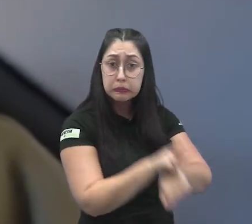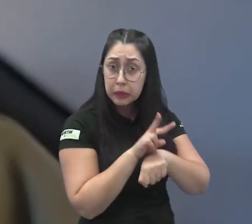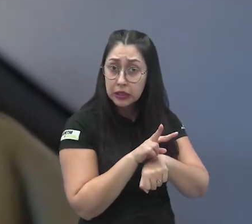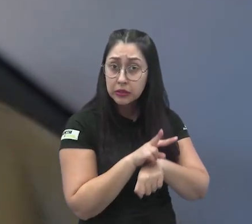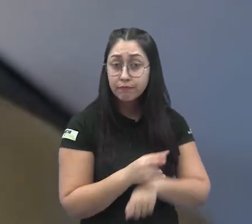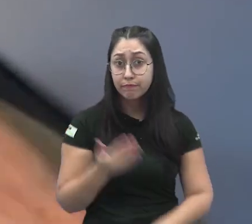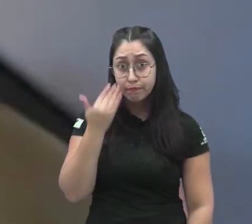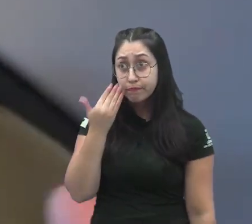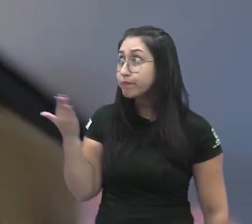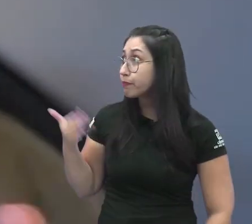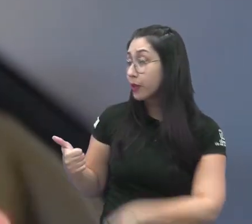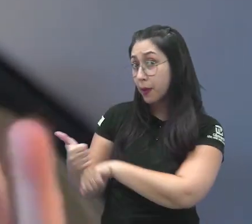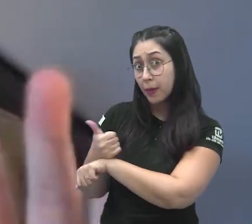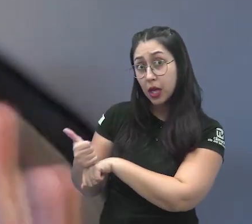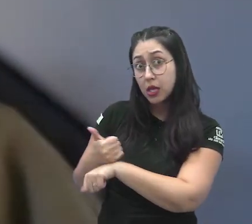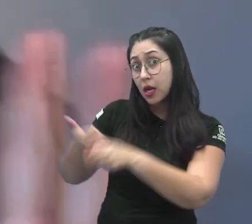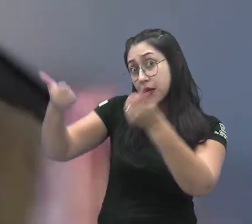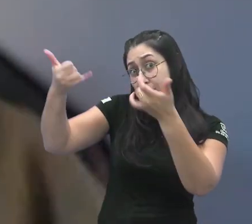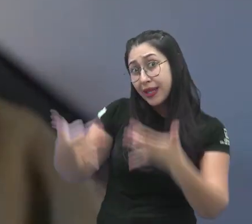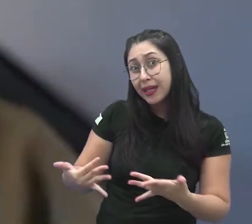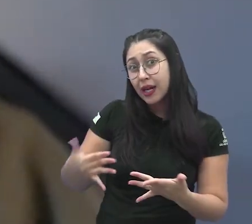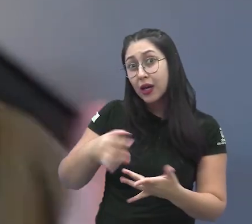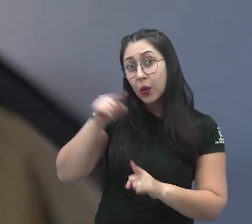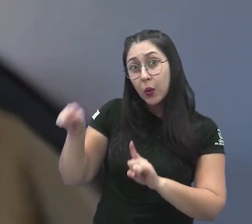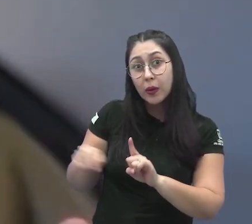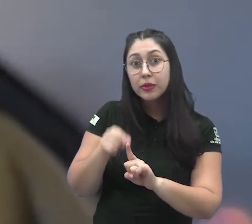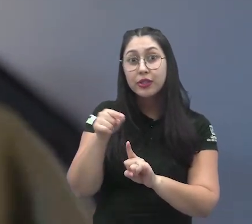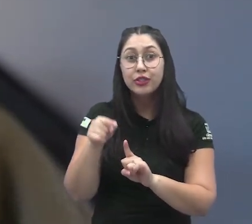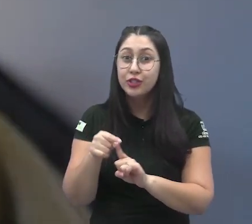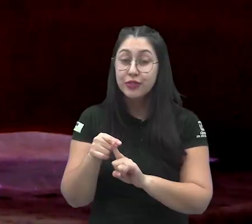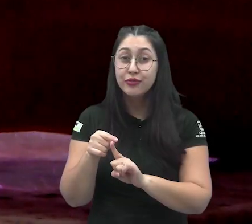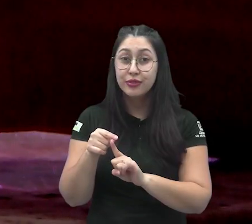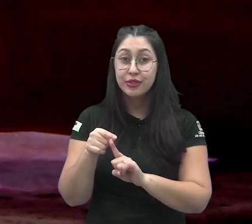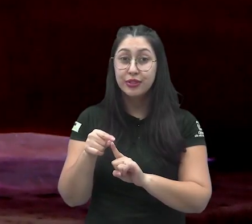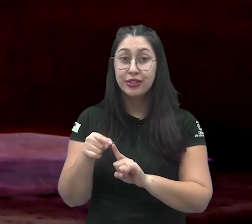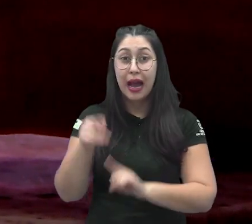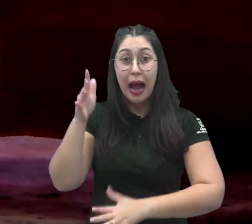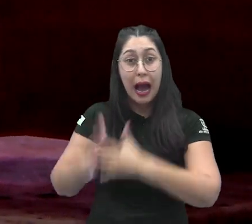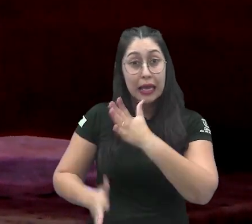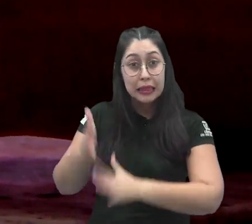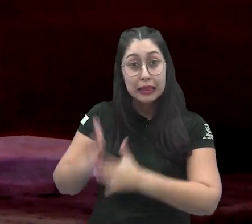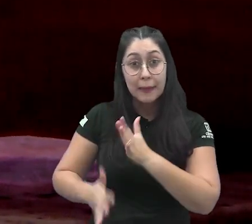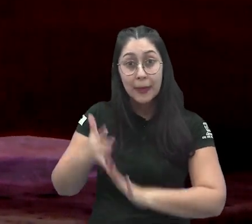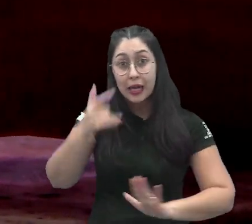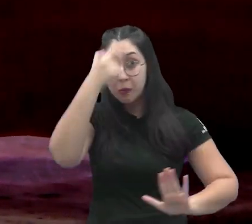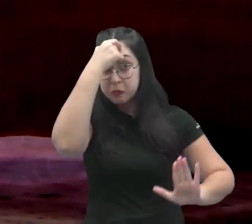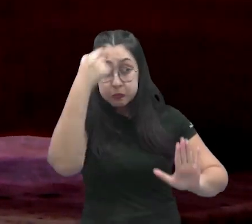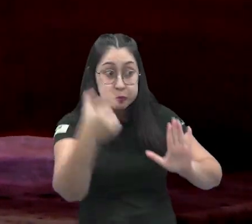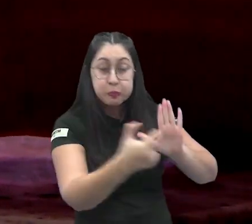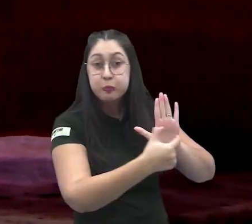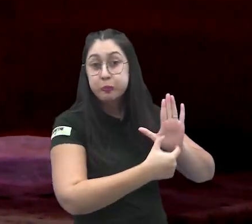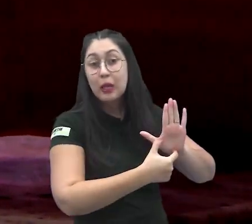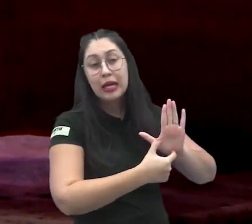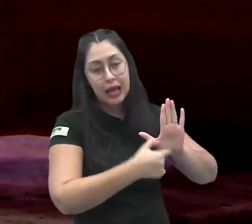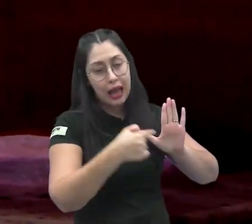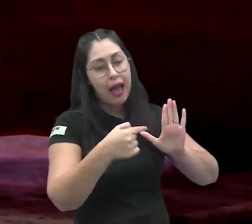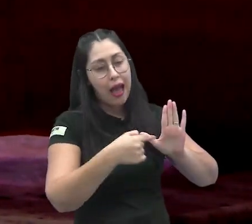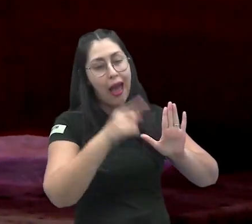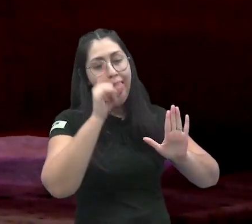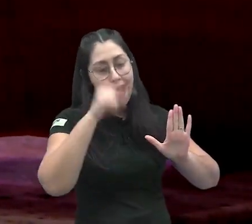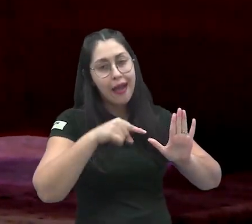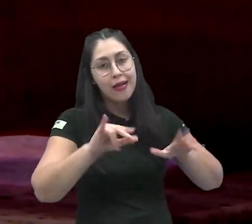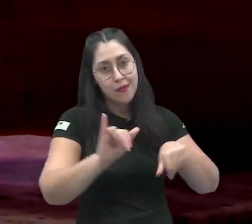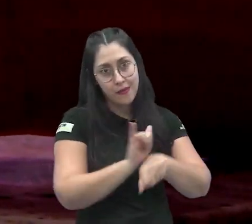Como conta esse especialista, para dificultar a situação dos idosos, a inteligência artificial também tem sido uma